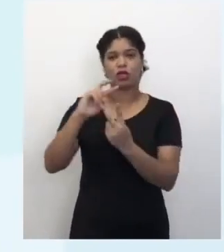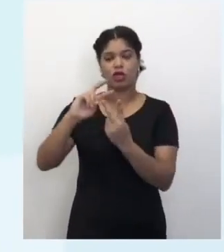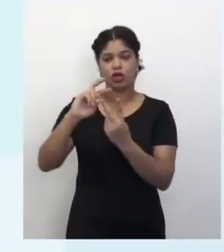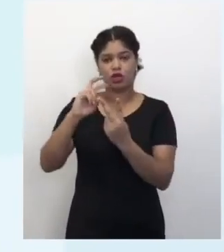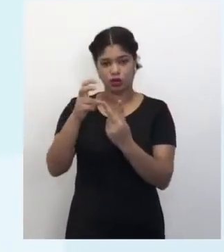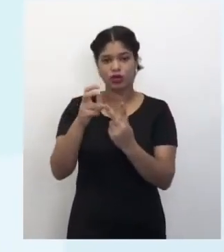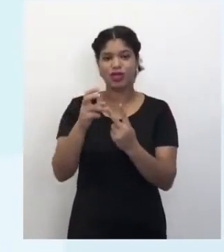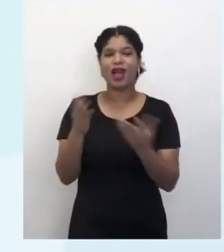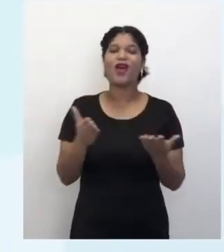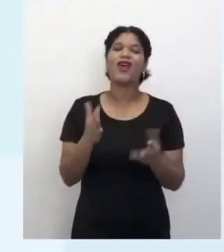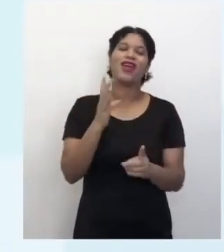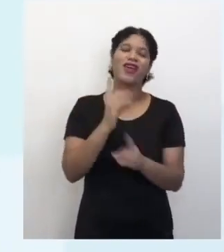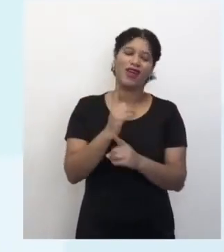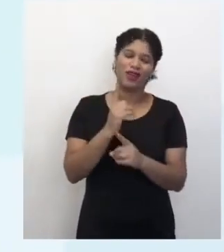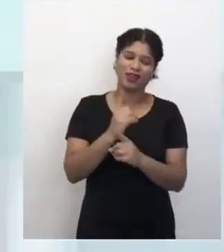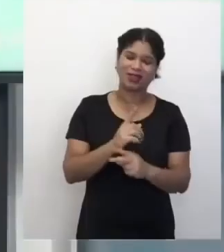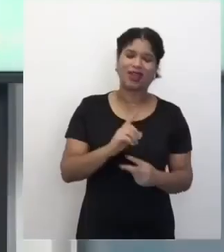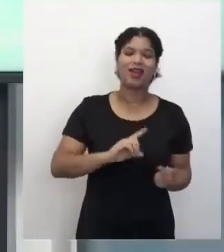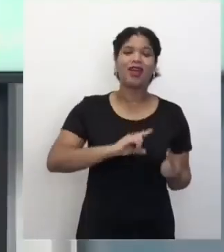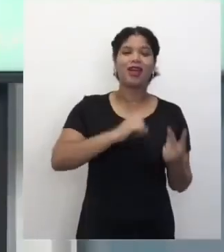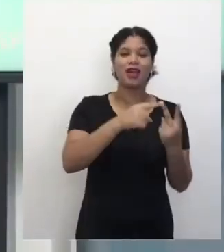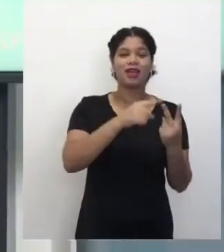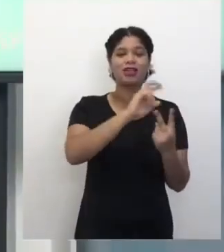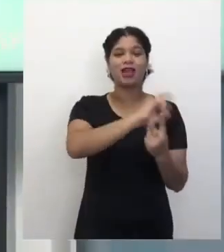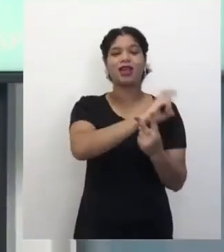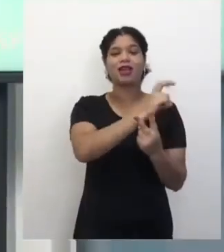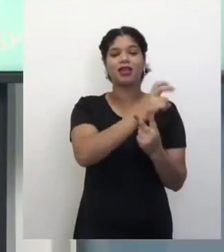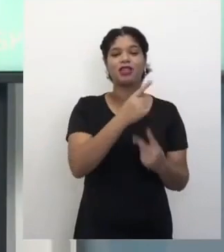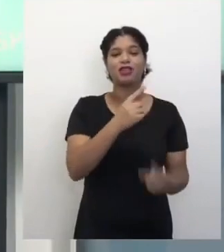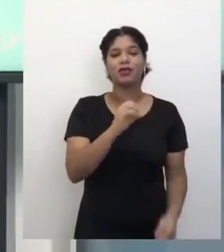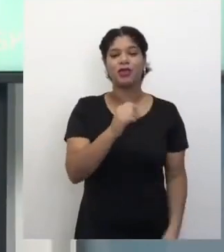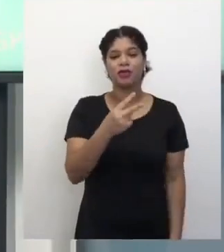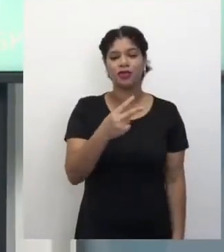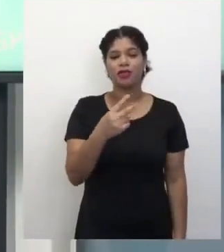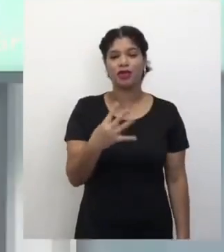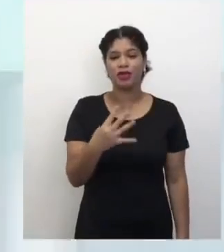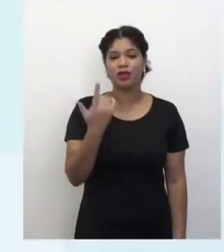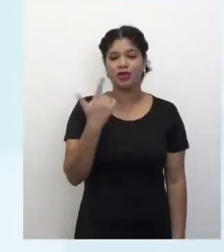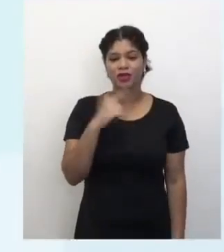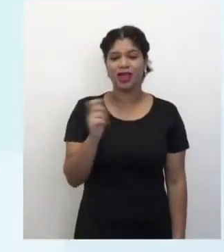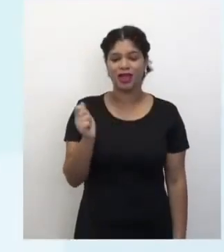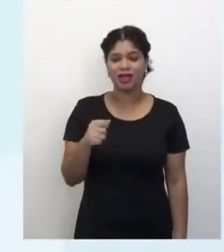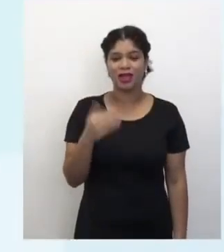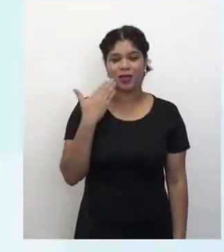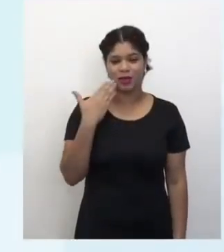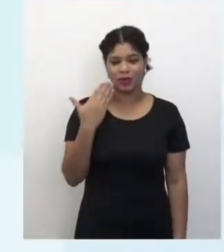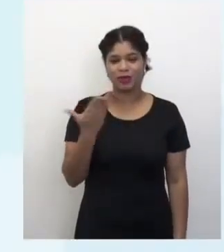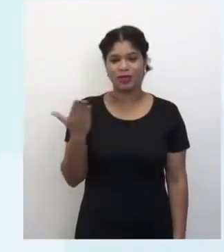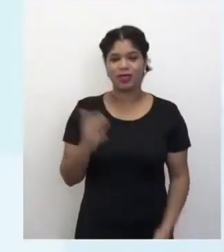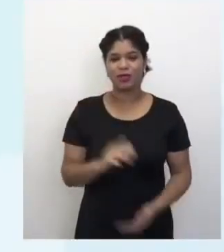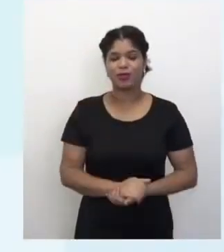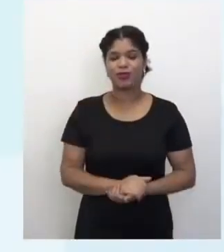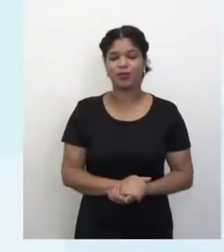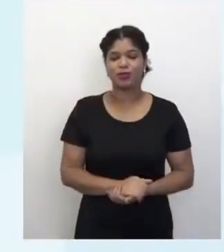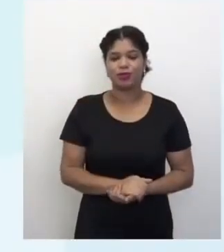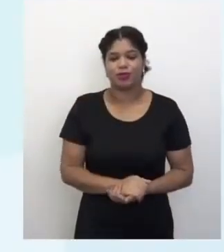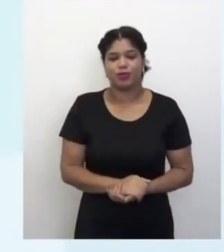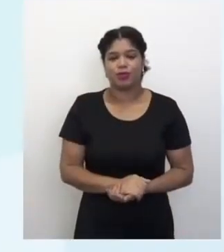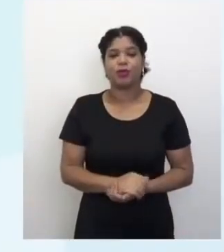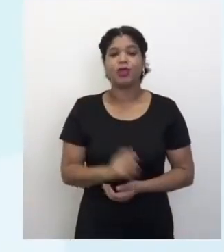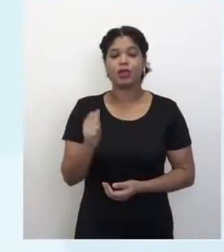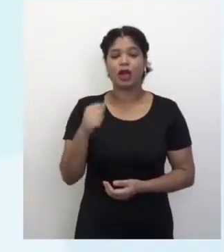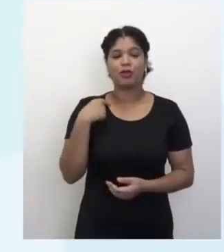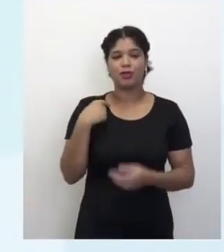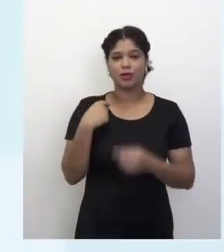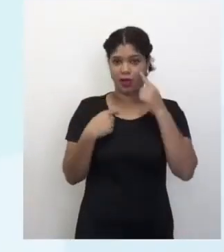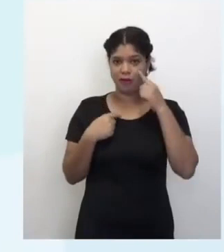descobrir qual é a raiz quinta de 1024. Olha como eu vou fazer, pode deixar na telinha. Eu vou trocar o 1024, olha